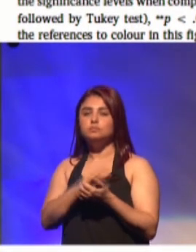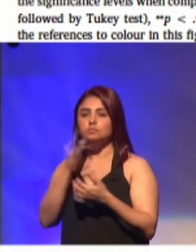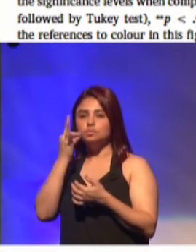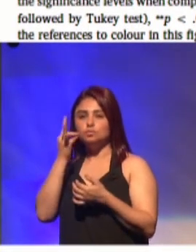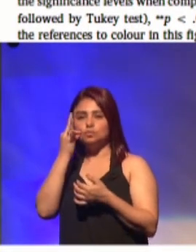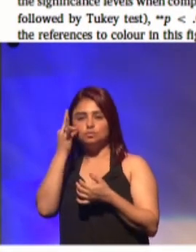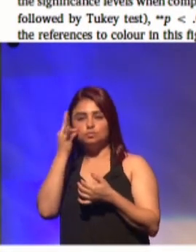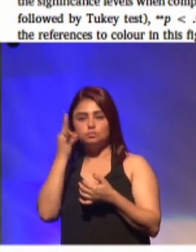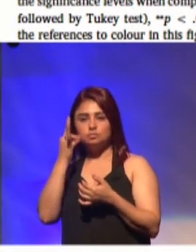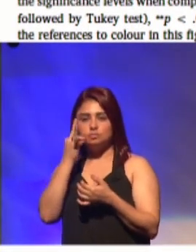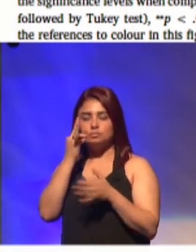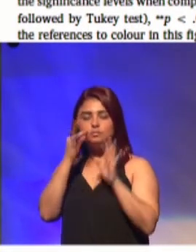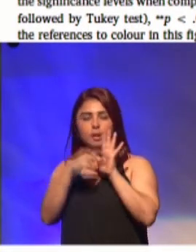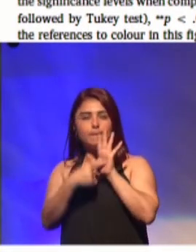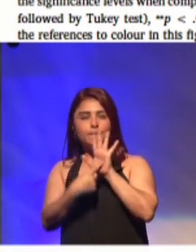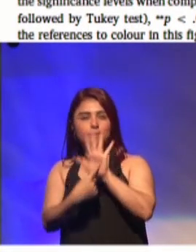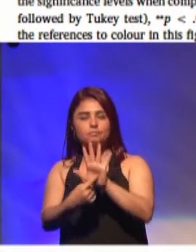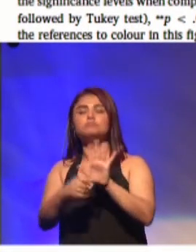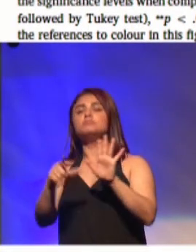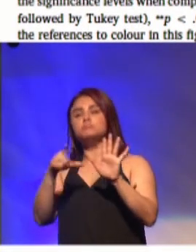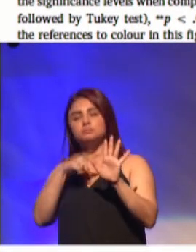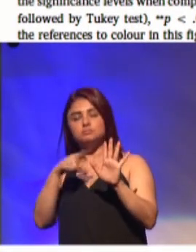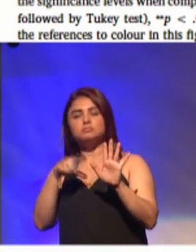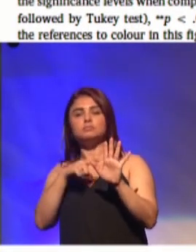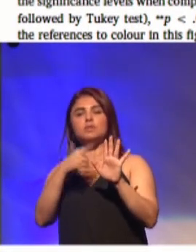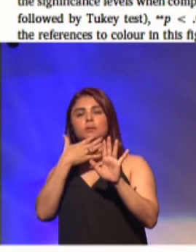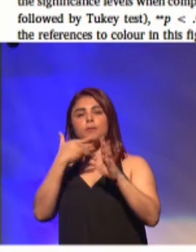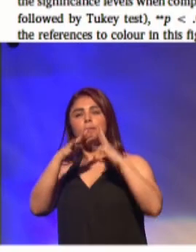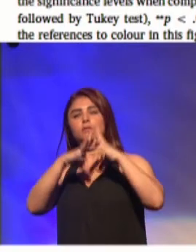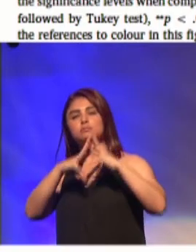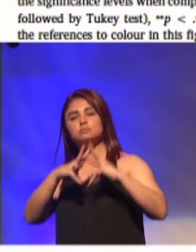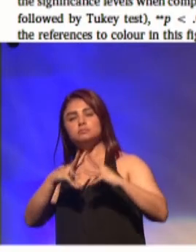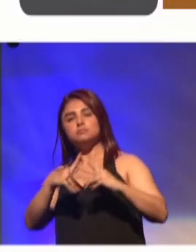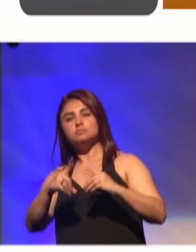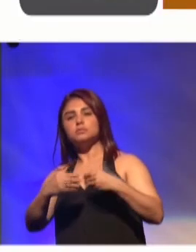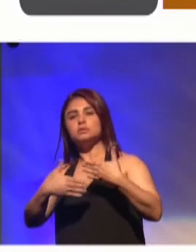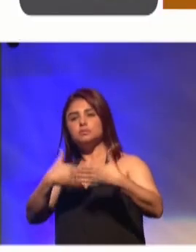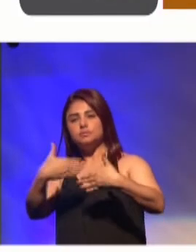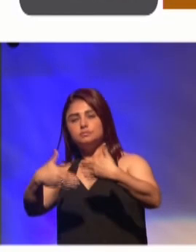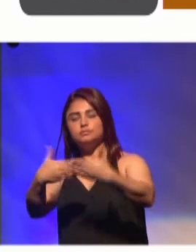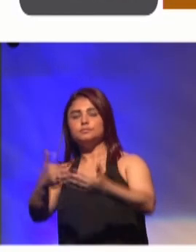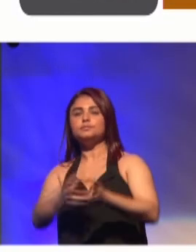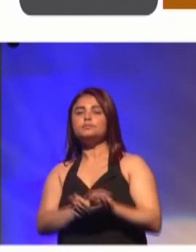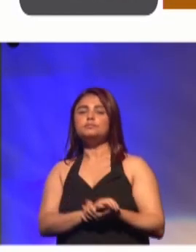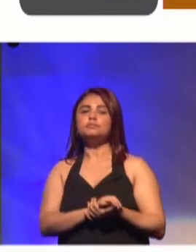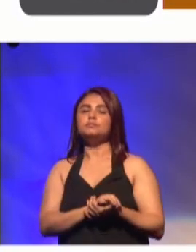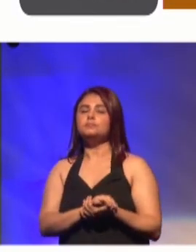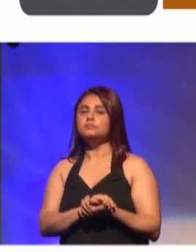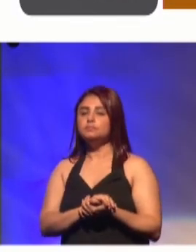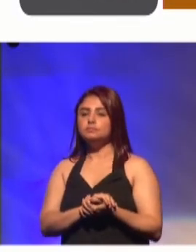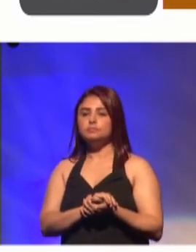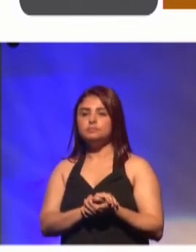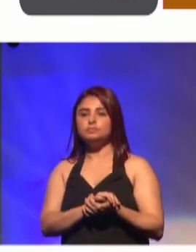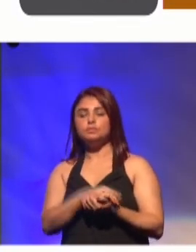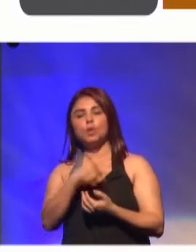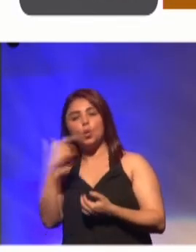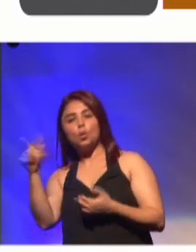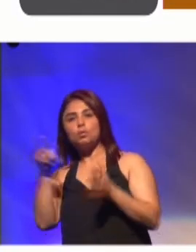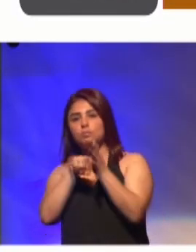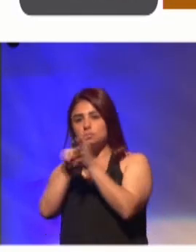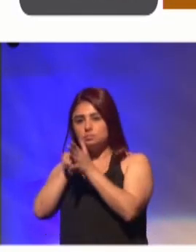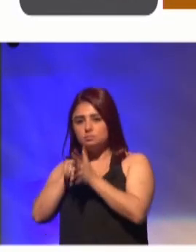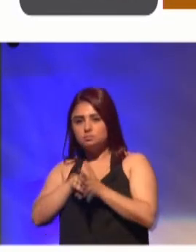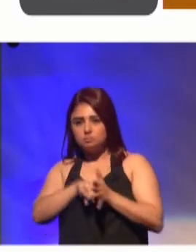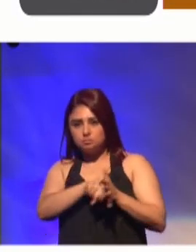do animal, mostrando que houve uma melhora do processo inflamatório de fato. Aqui um outro estudo